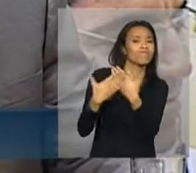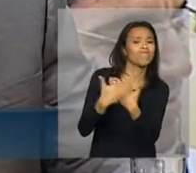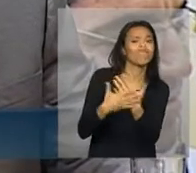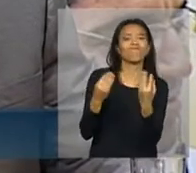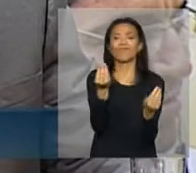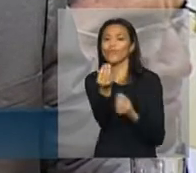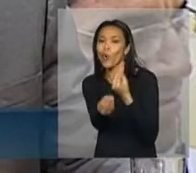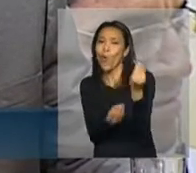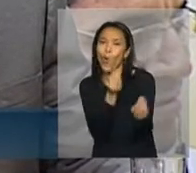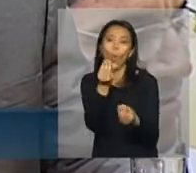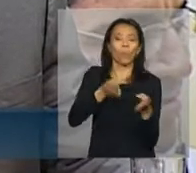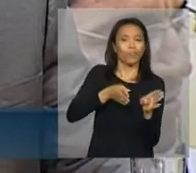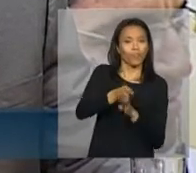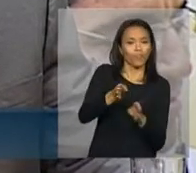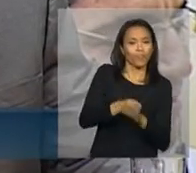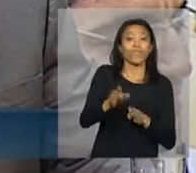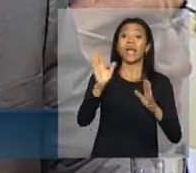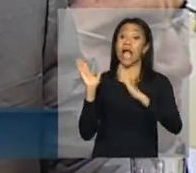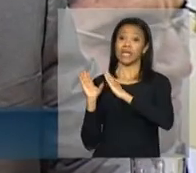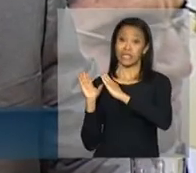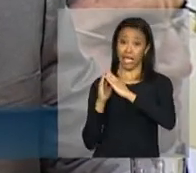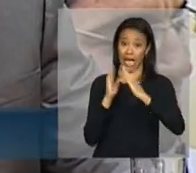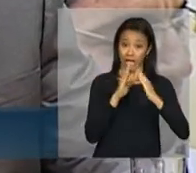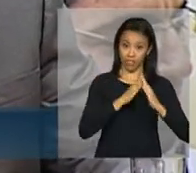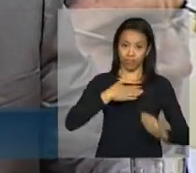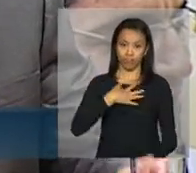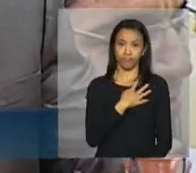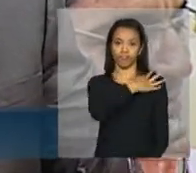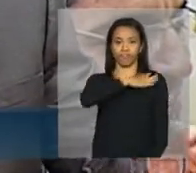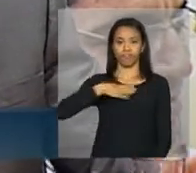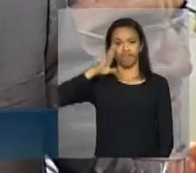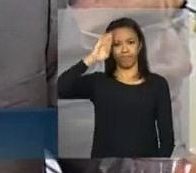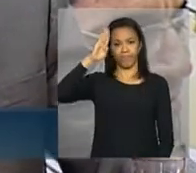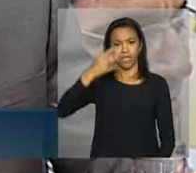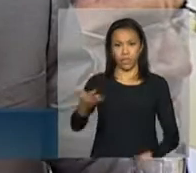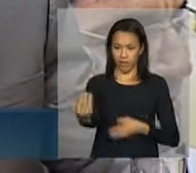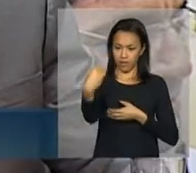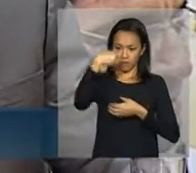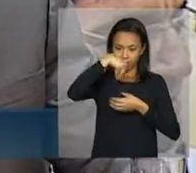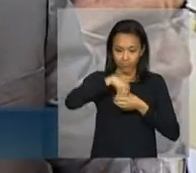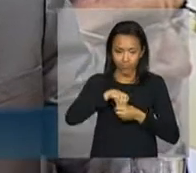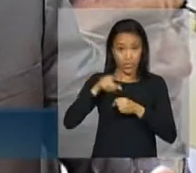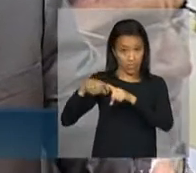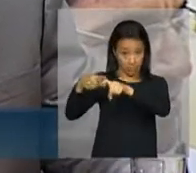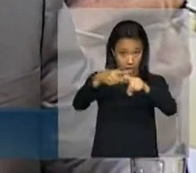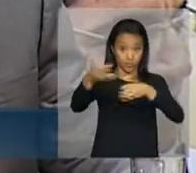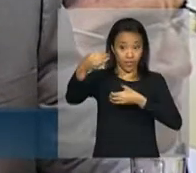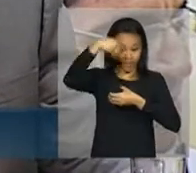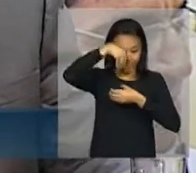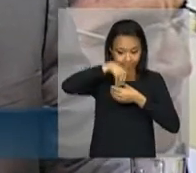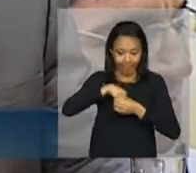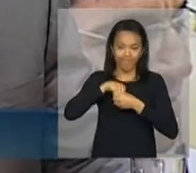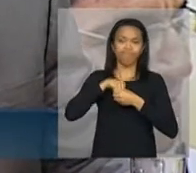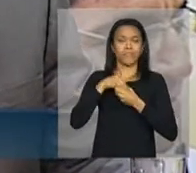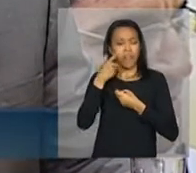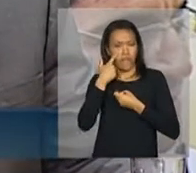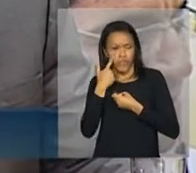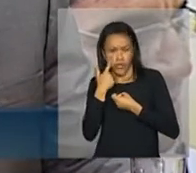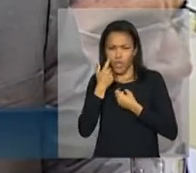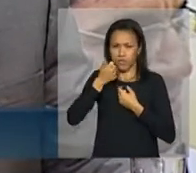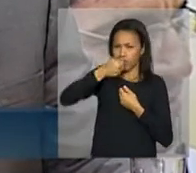alojados em estruturas militares nas oito capitais durante os as três semanas de acolhimento